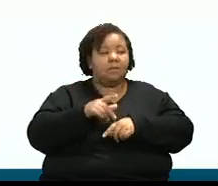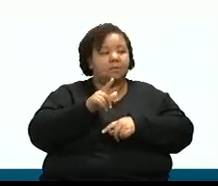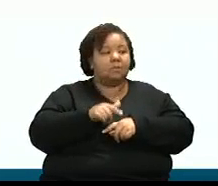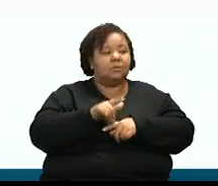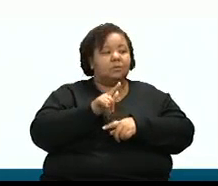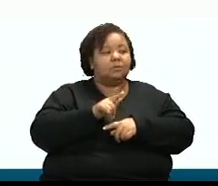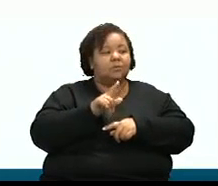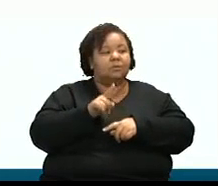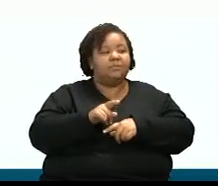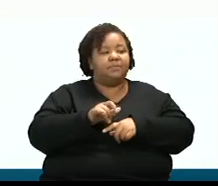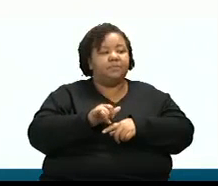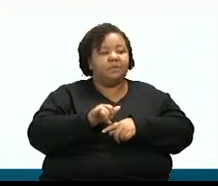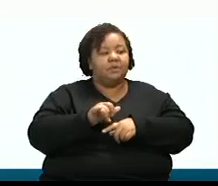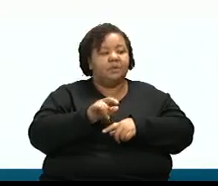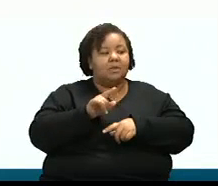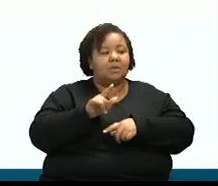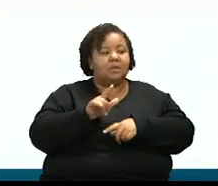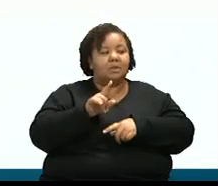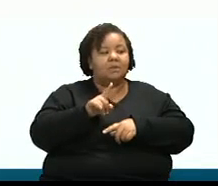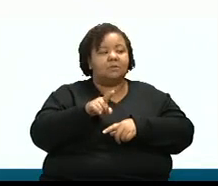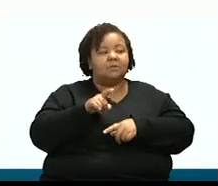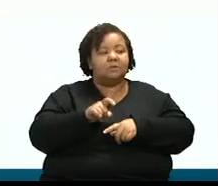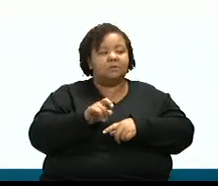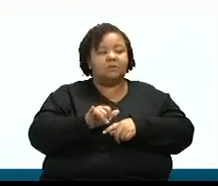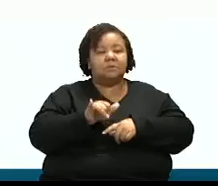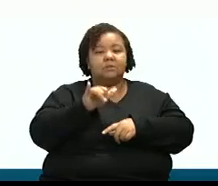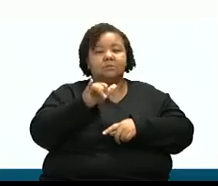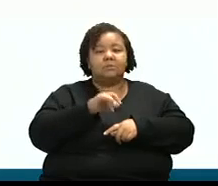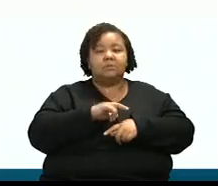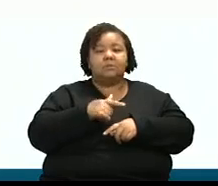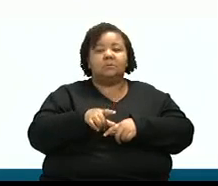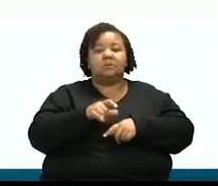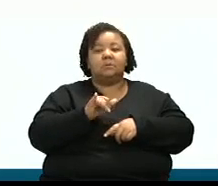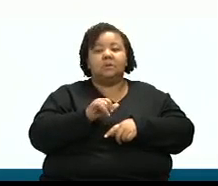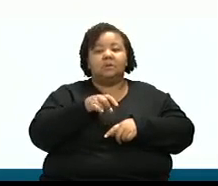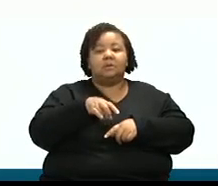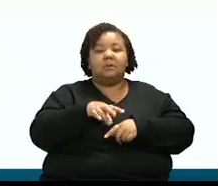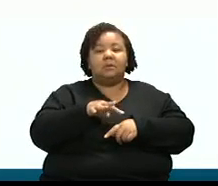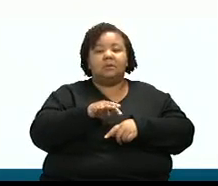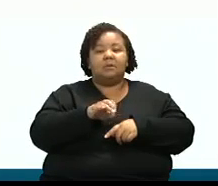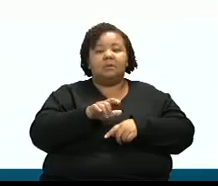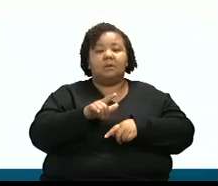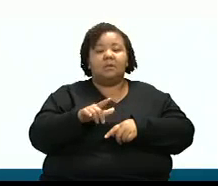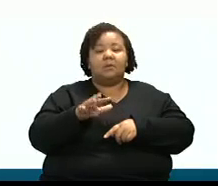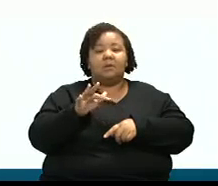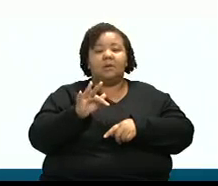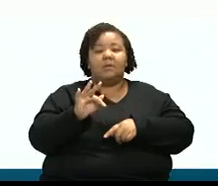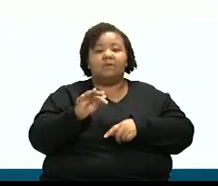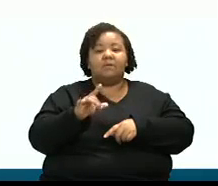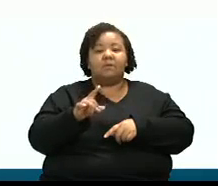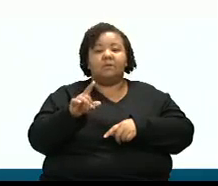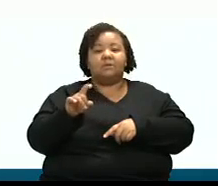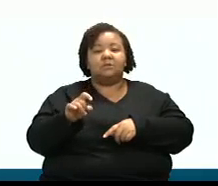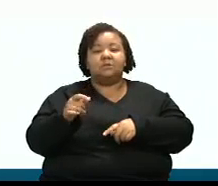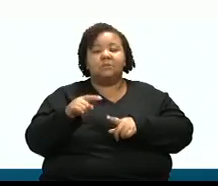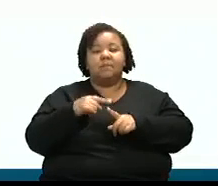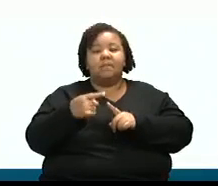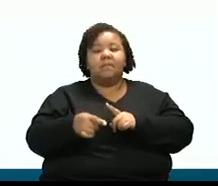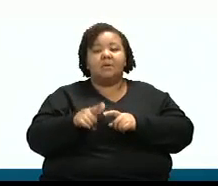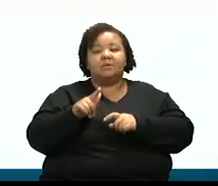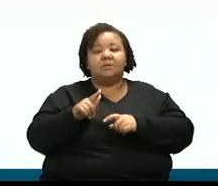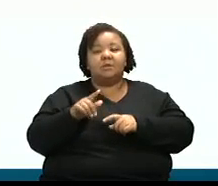como sendo xy, e aí nós vamos ter a integral de f dx mais g